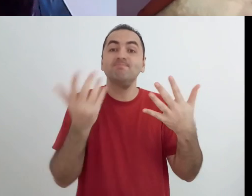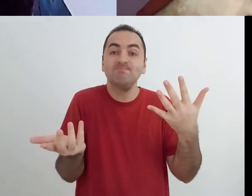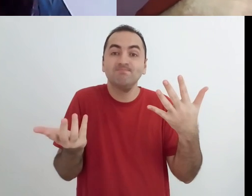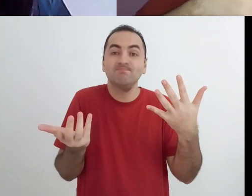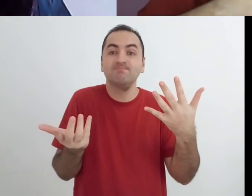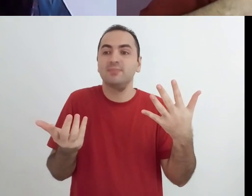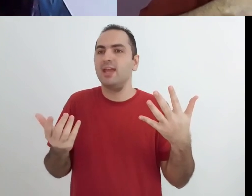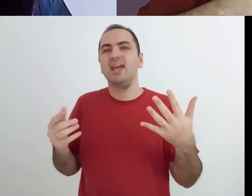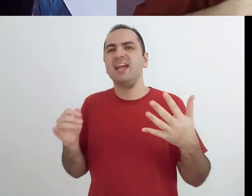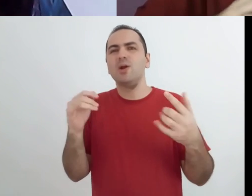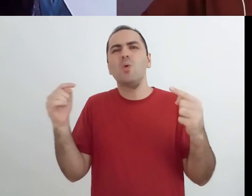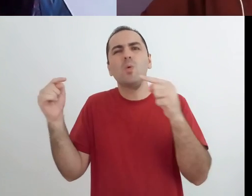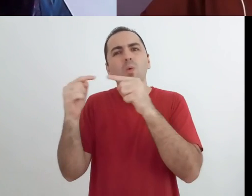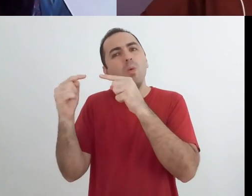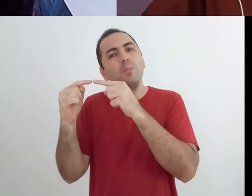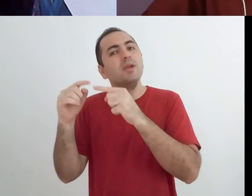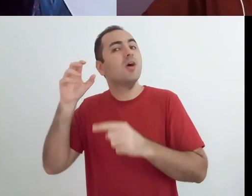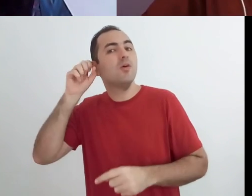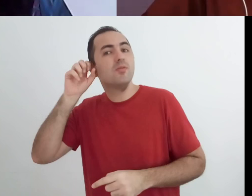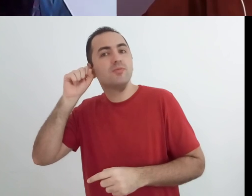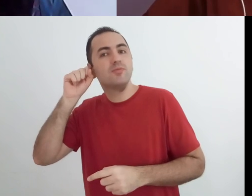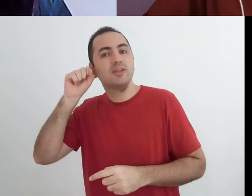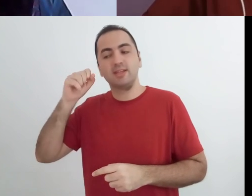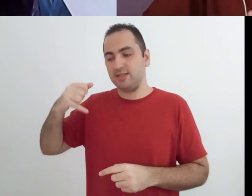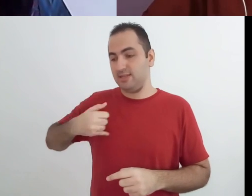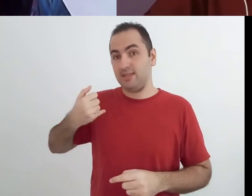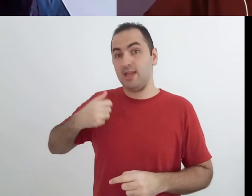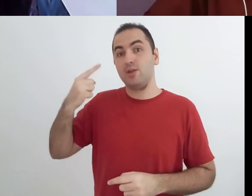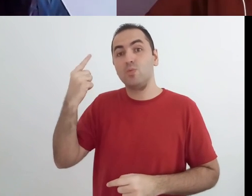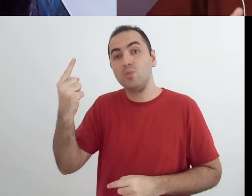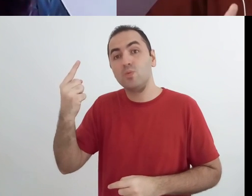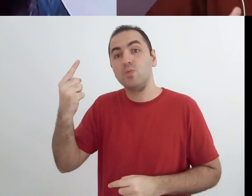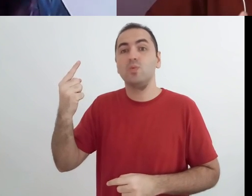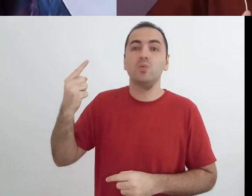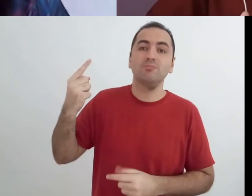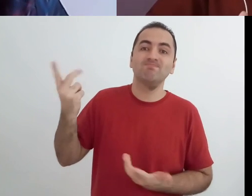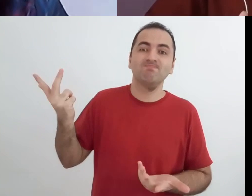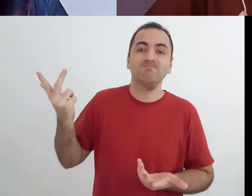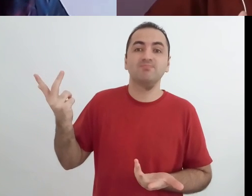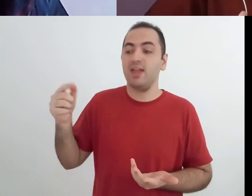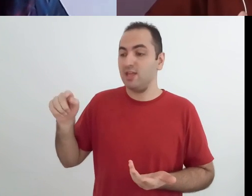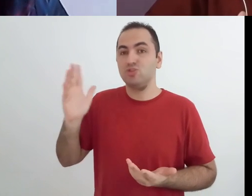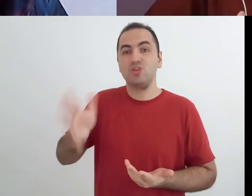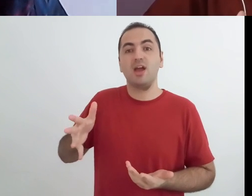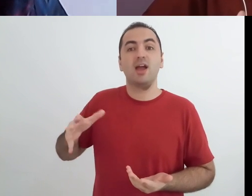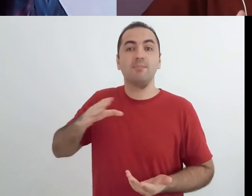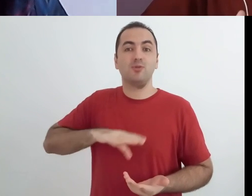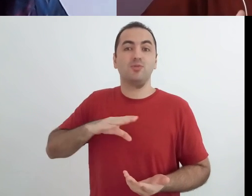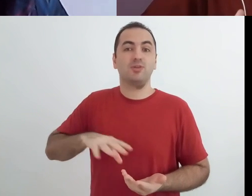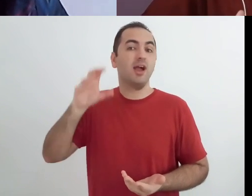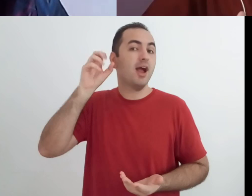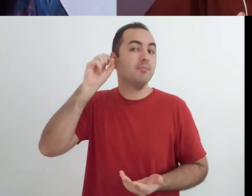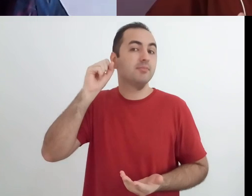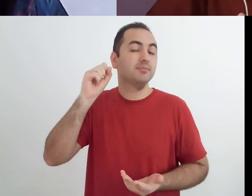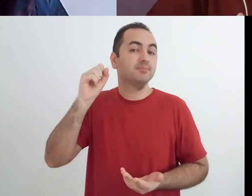ouvinte, seria o equivalente ao que ela já aprendeu até 1 ano, por exemplo. Então, aí a criança já fala português, ela